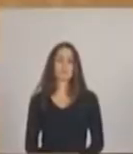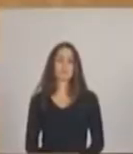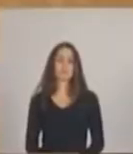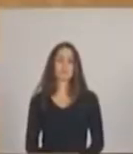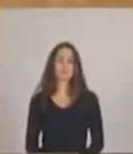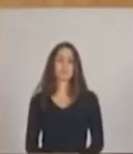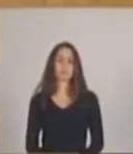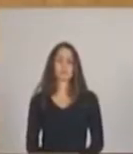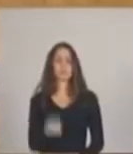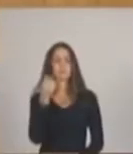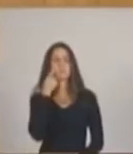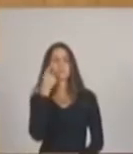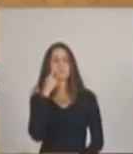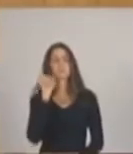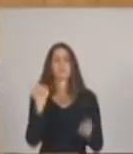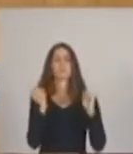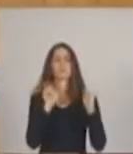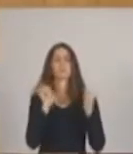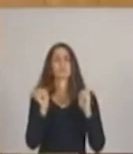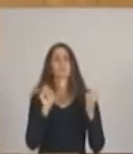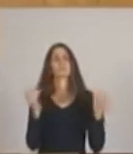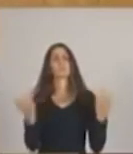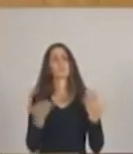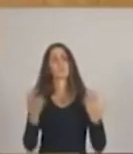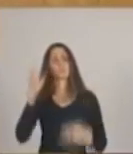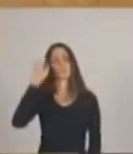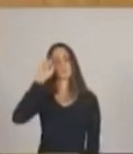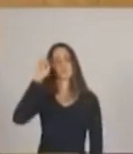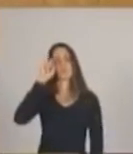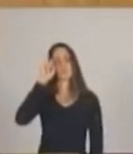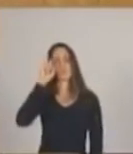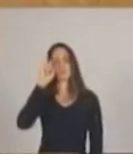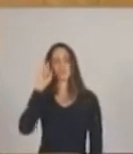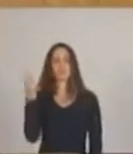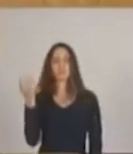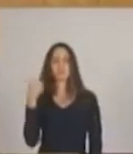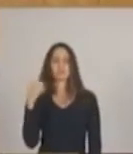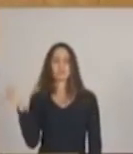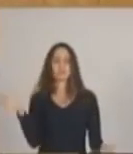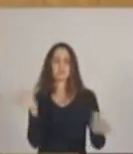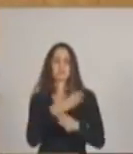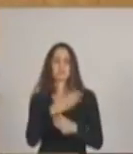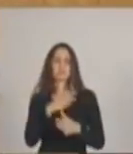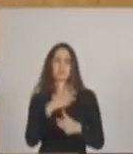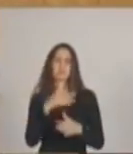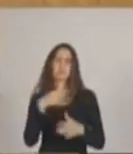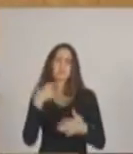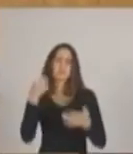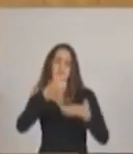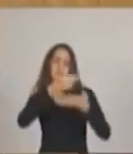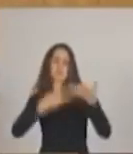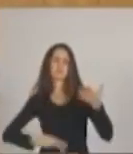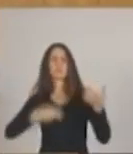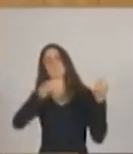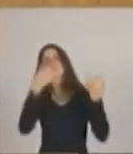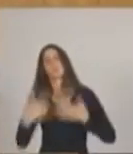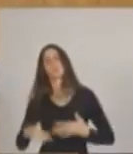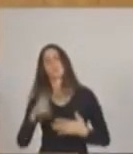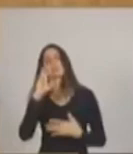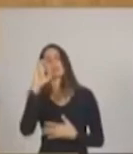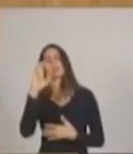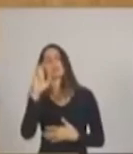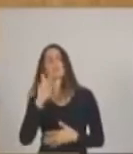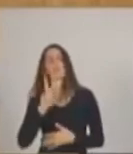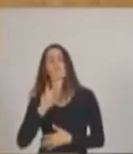Você acaba de acompanhar a sessão ordinária desta segunda-feira, após a apreciação e votação dos 5 vetos que